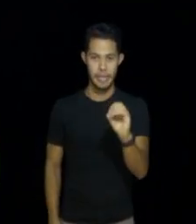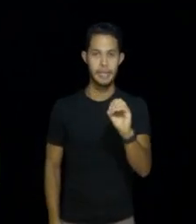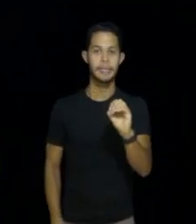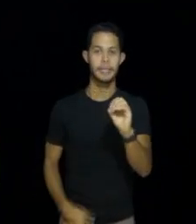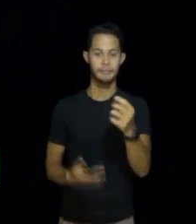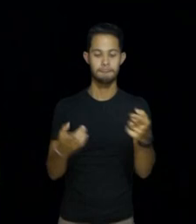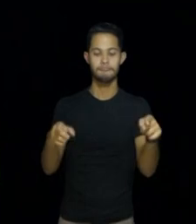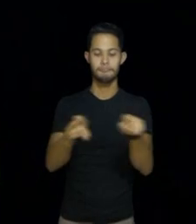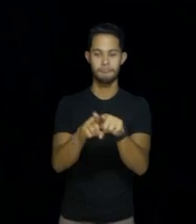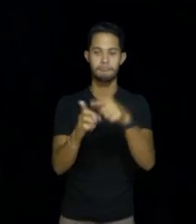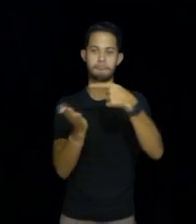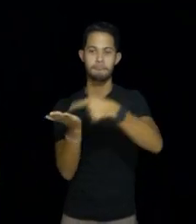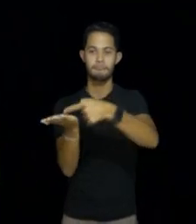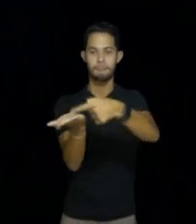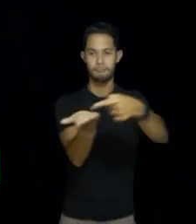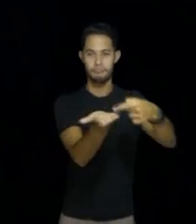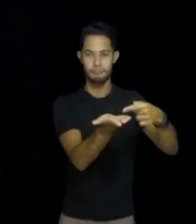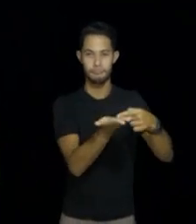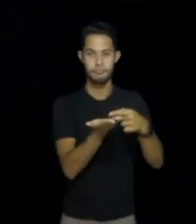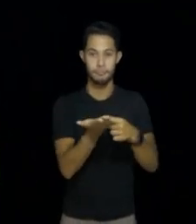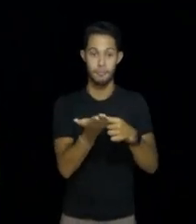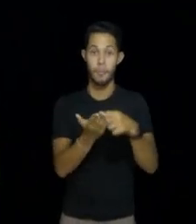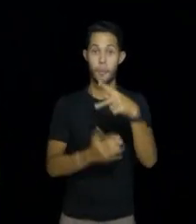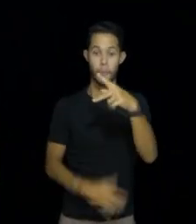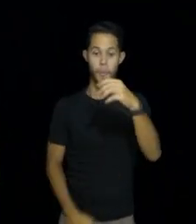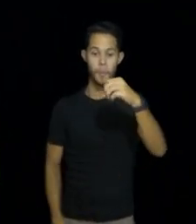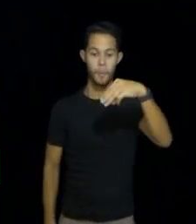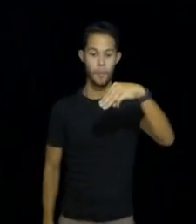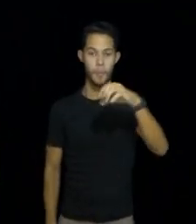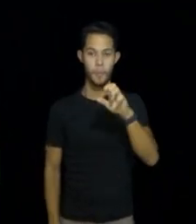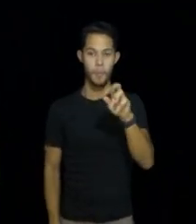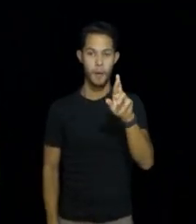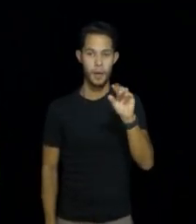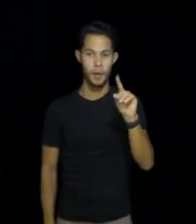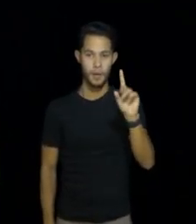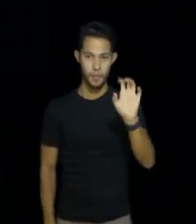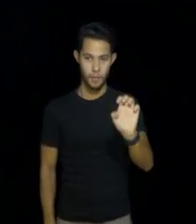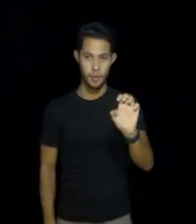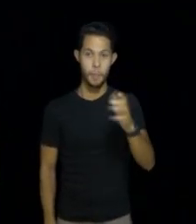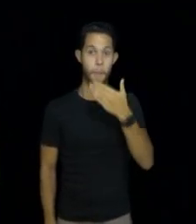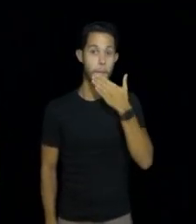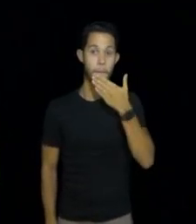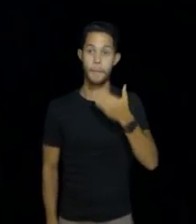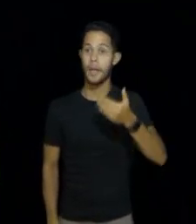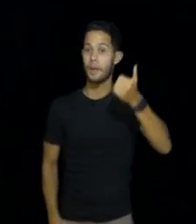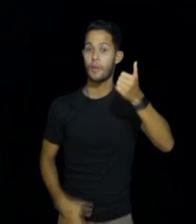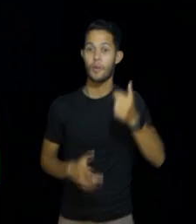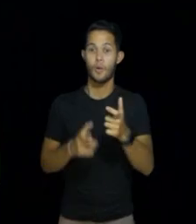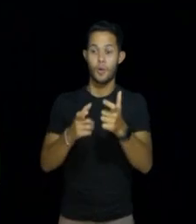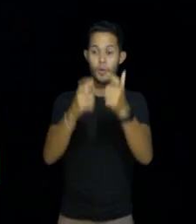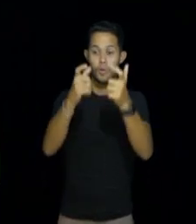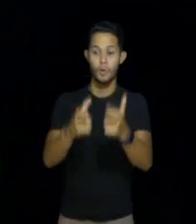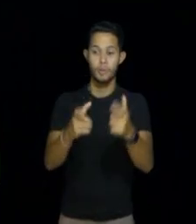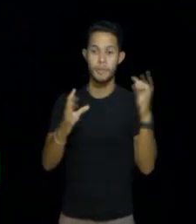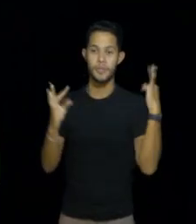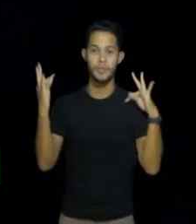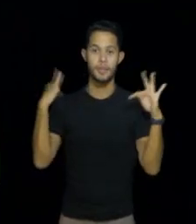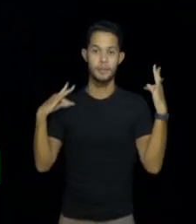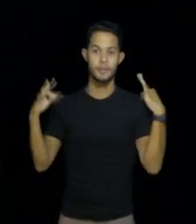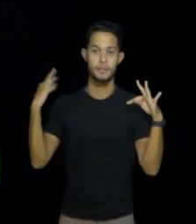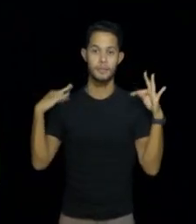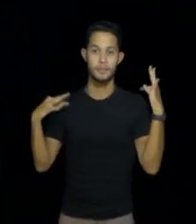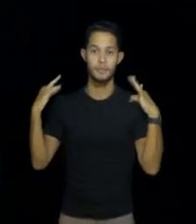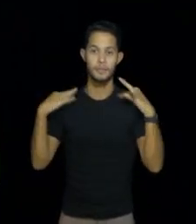foi eleita melhor destino do Brasil, pelo Melhores Destinos, que é o maior portal turístico do país.